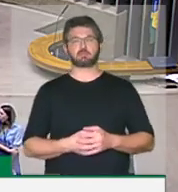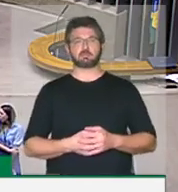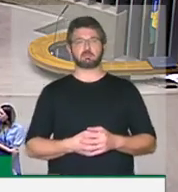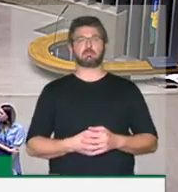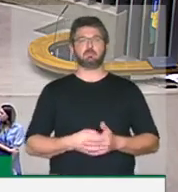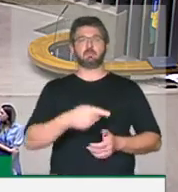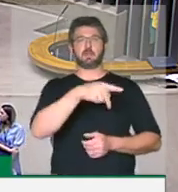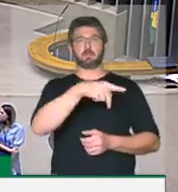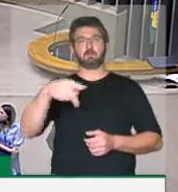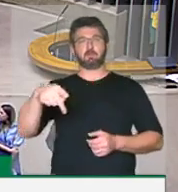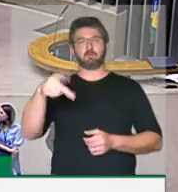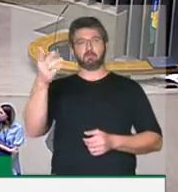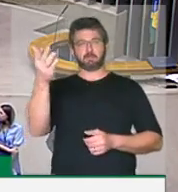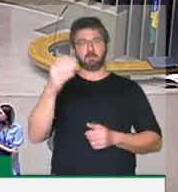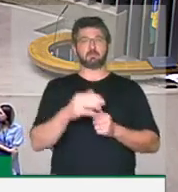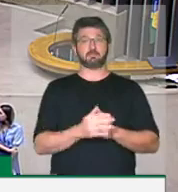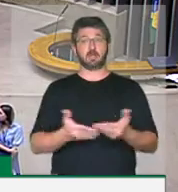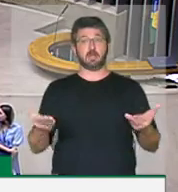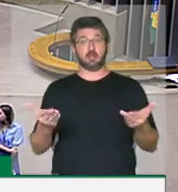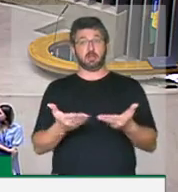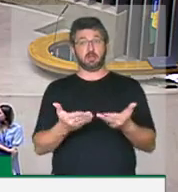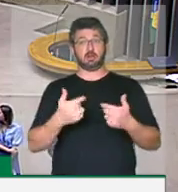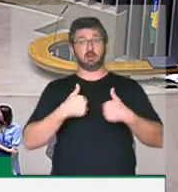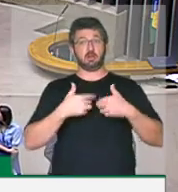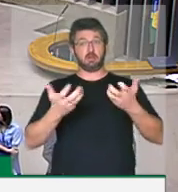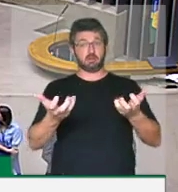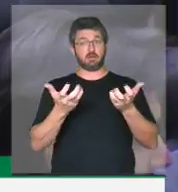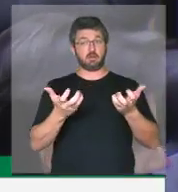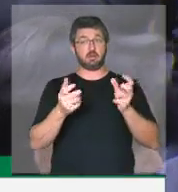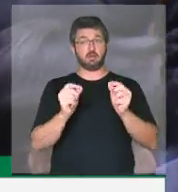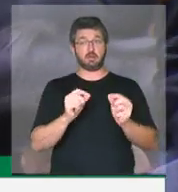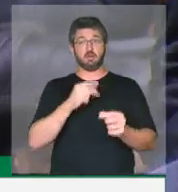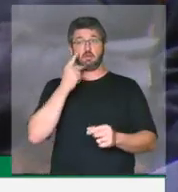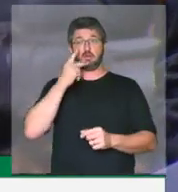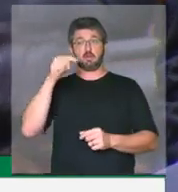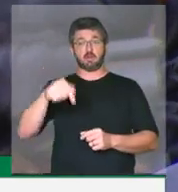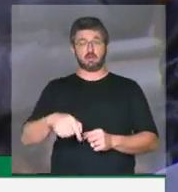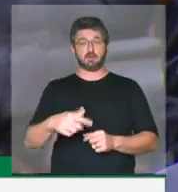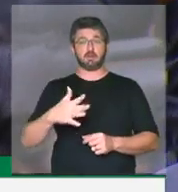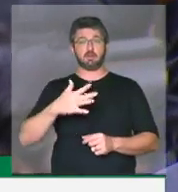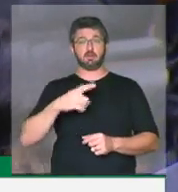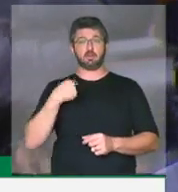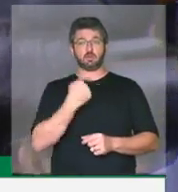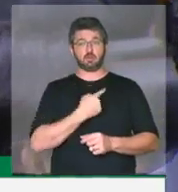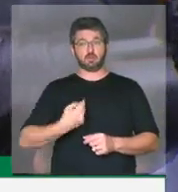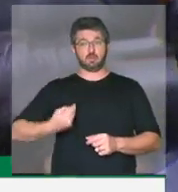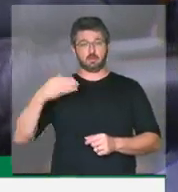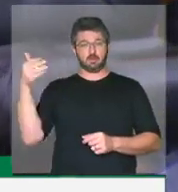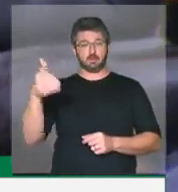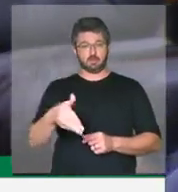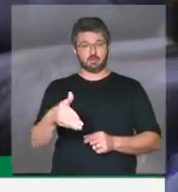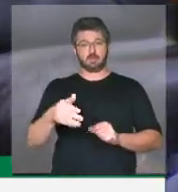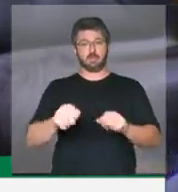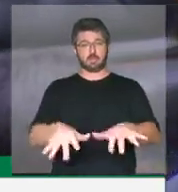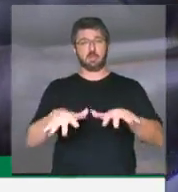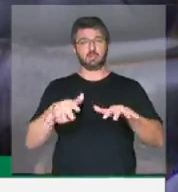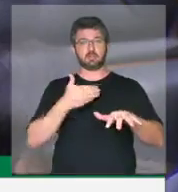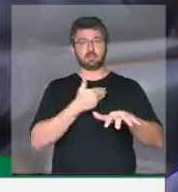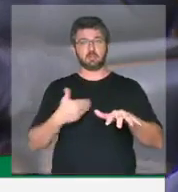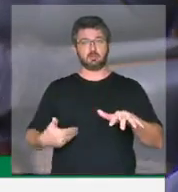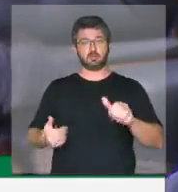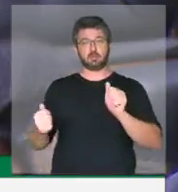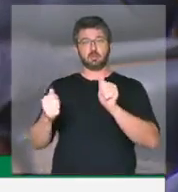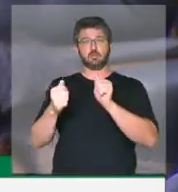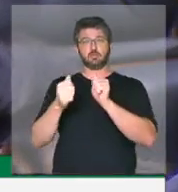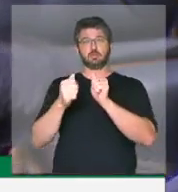eu gostaria, nesse momento, de registrar se a nossa participação numa audiência com o presidente